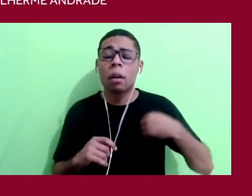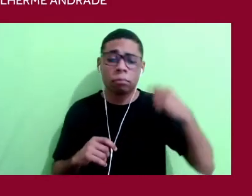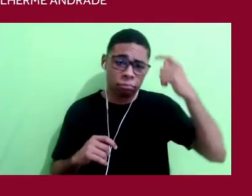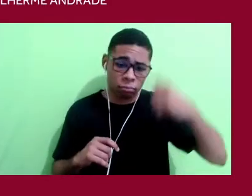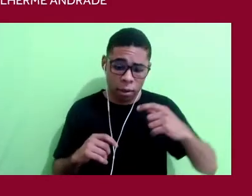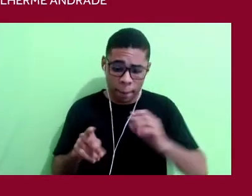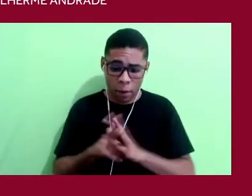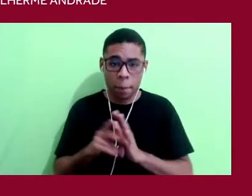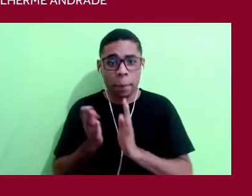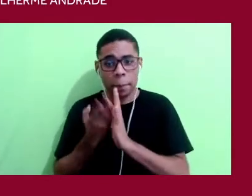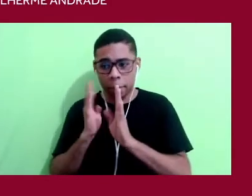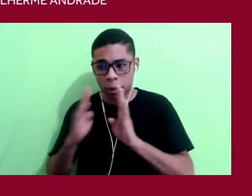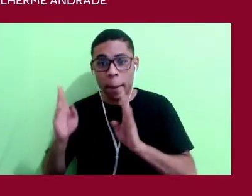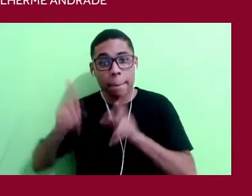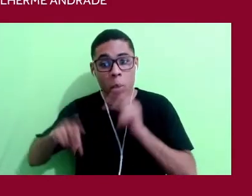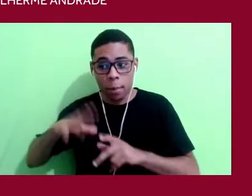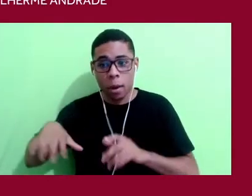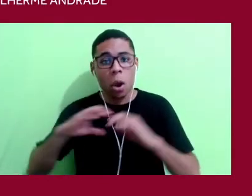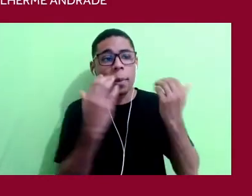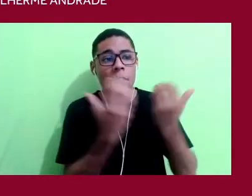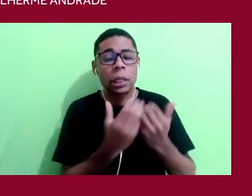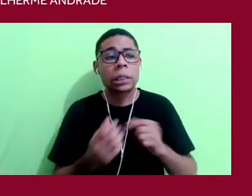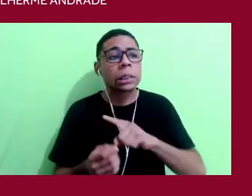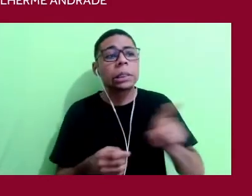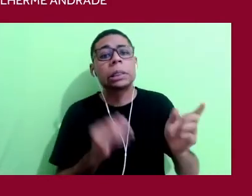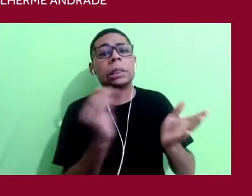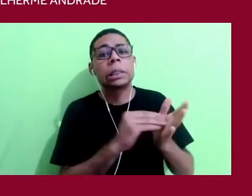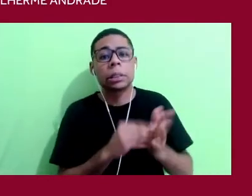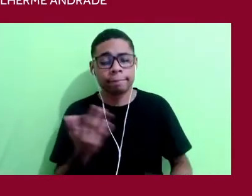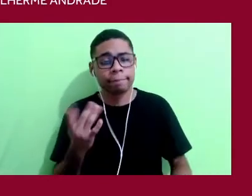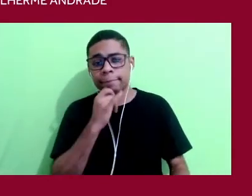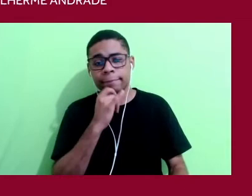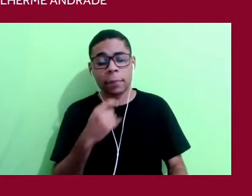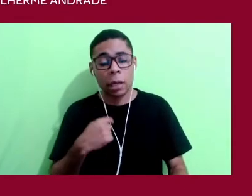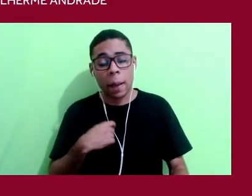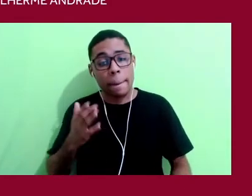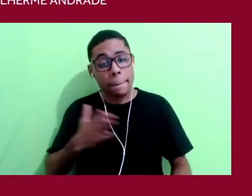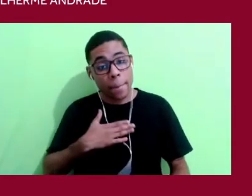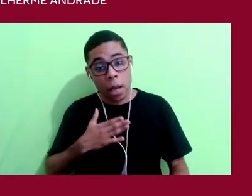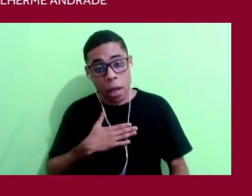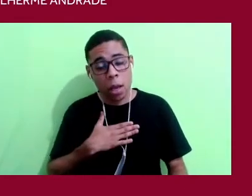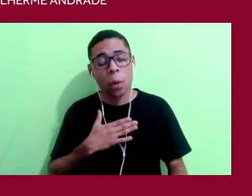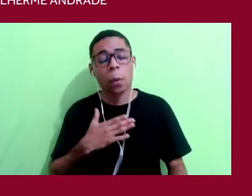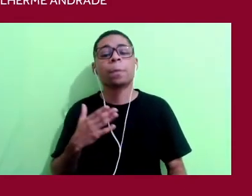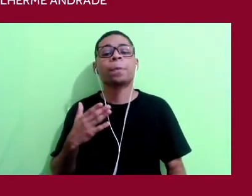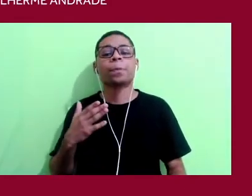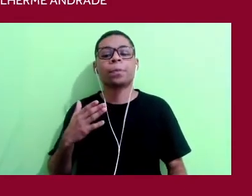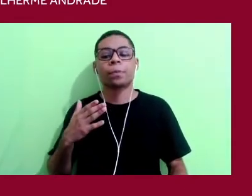comunidade, por que que eu não posso, através dos meus conteúdos nas mídias sociais,